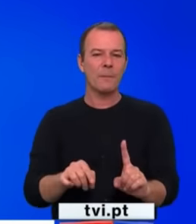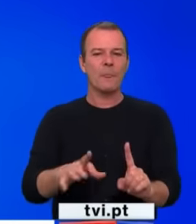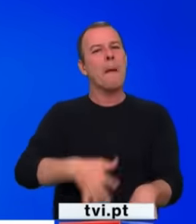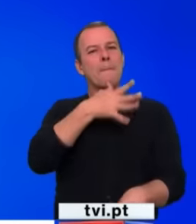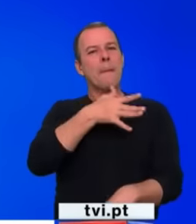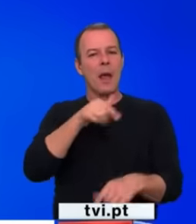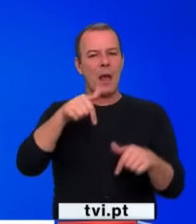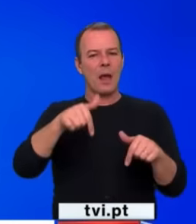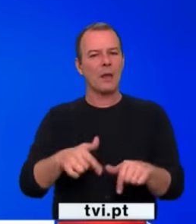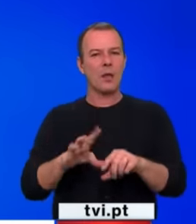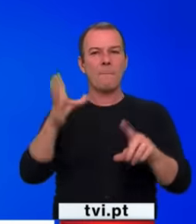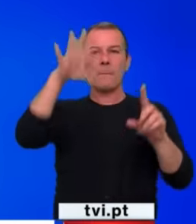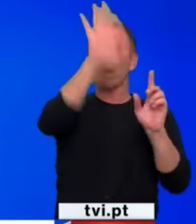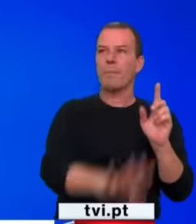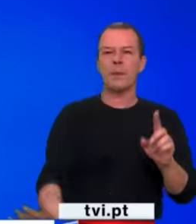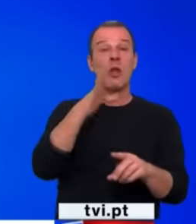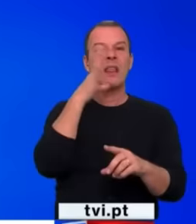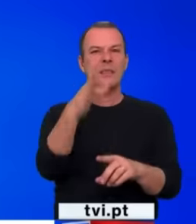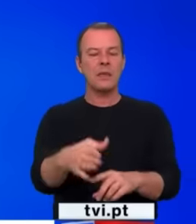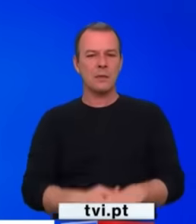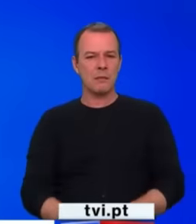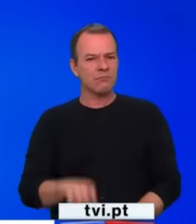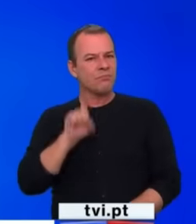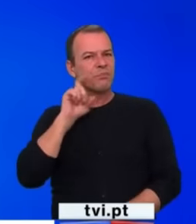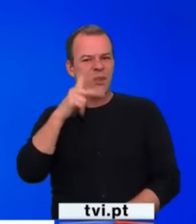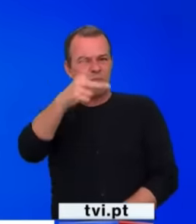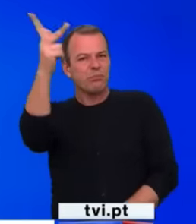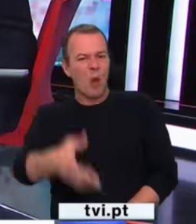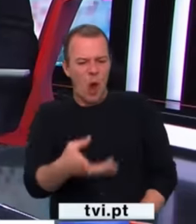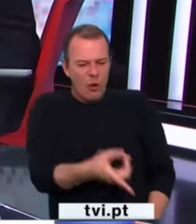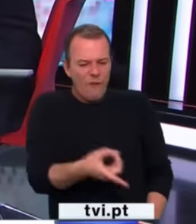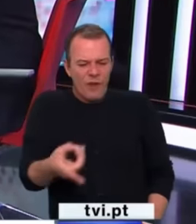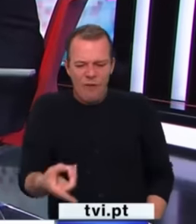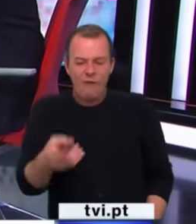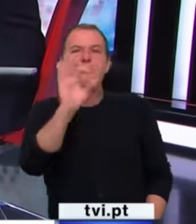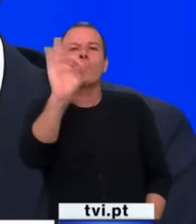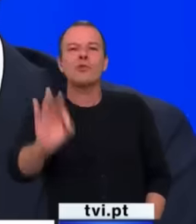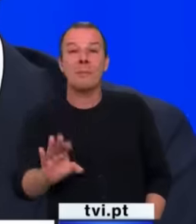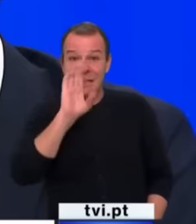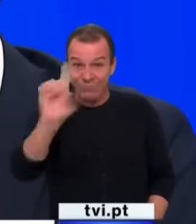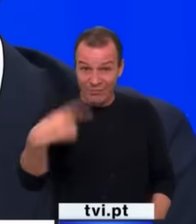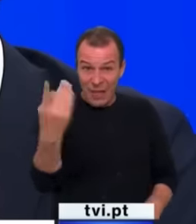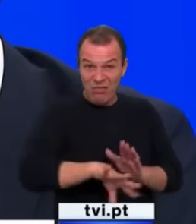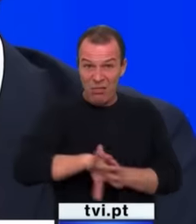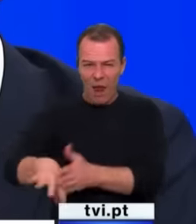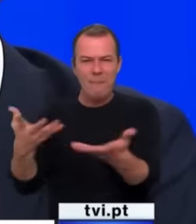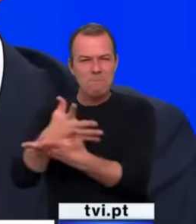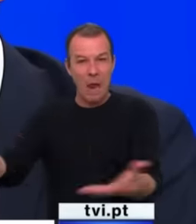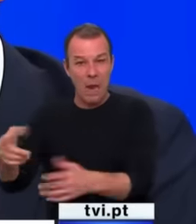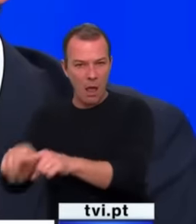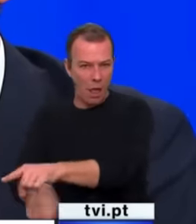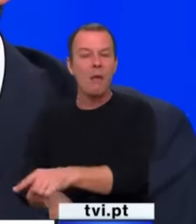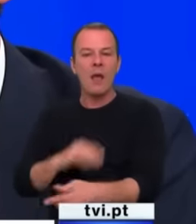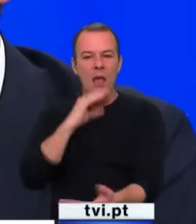uma declaração ao país em que disse que tinha a garantia total, 99%, que se a direita fosse maioritária, haveria